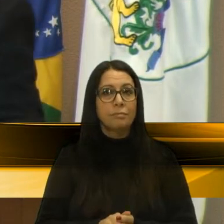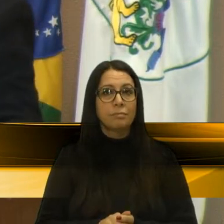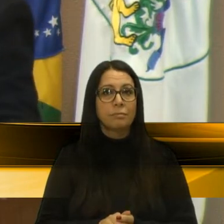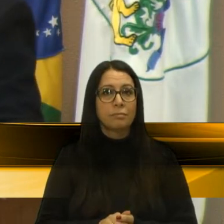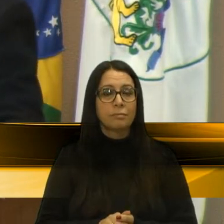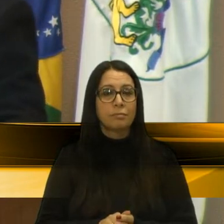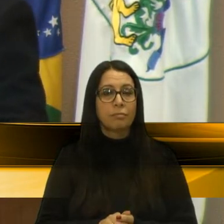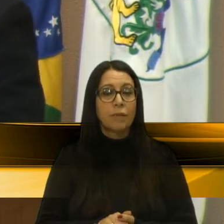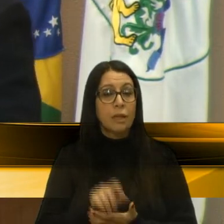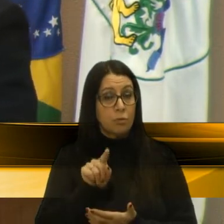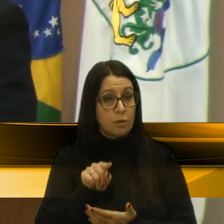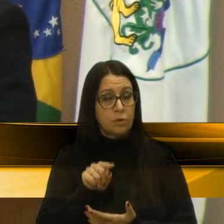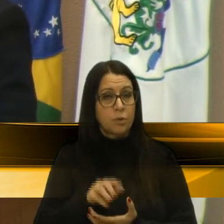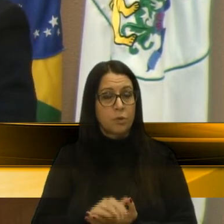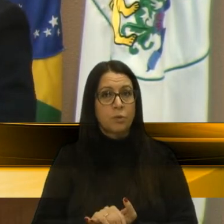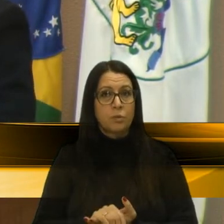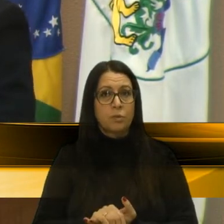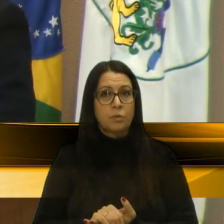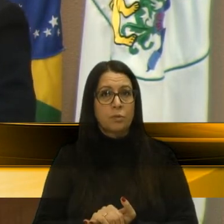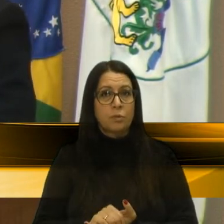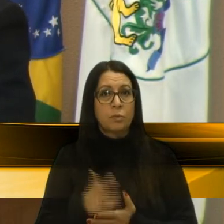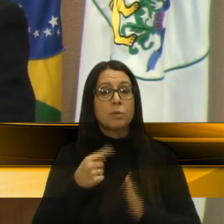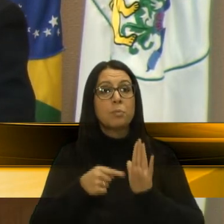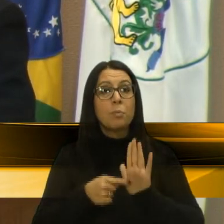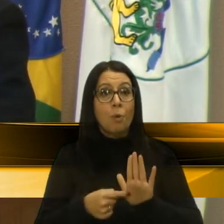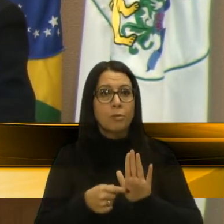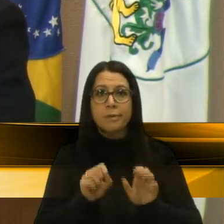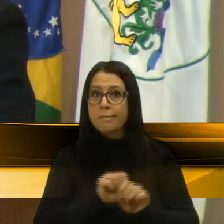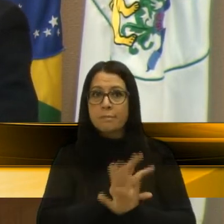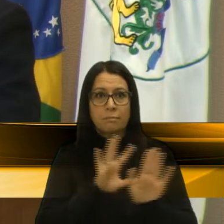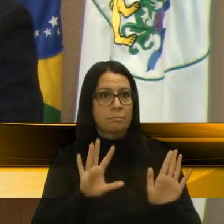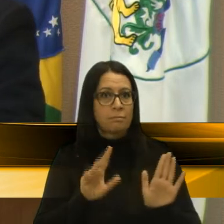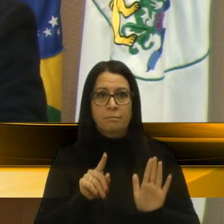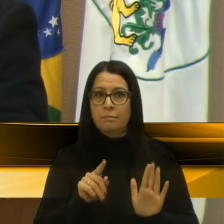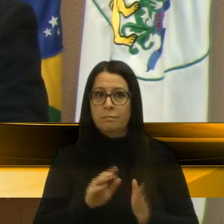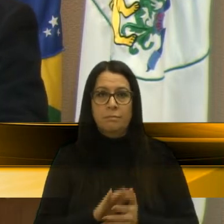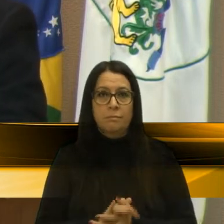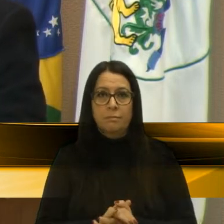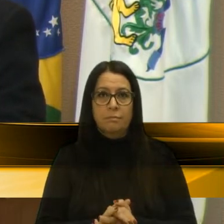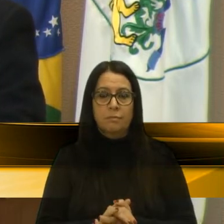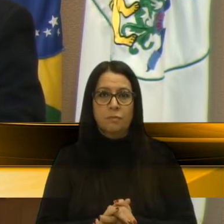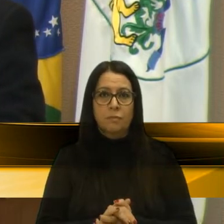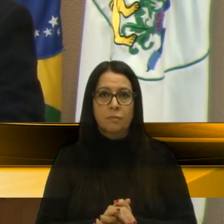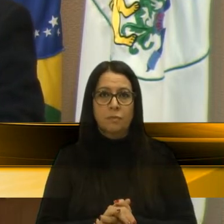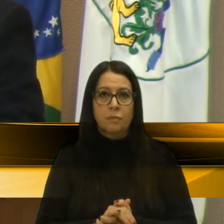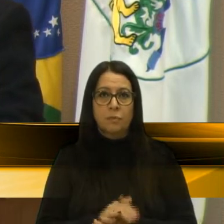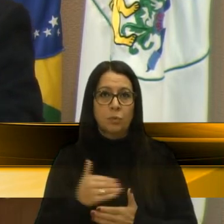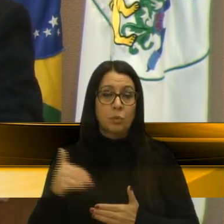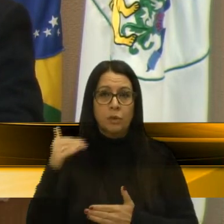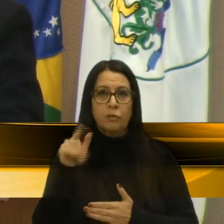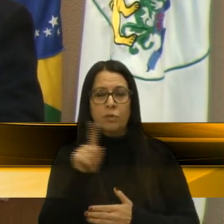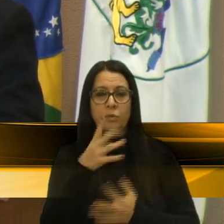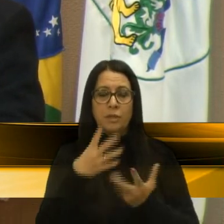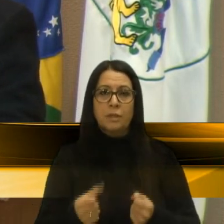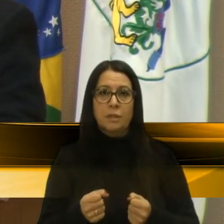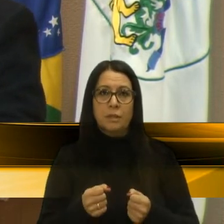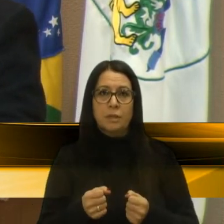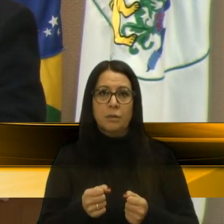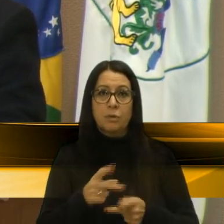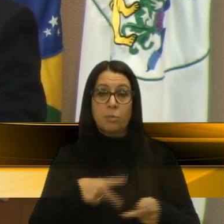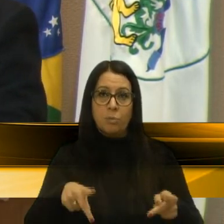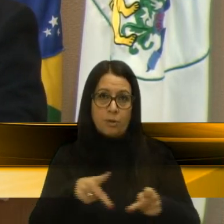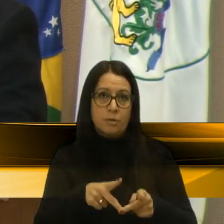estão fugindo. Não, vamos ficar com a fala do vereador Rafael. Estão somente abandonando o barco. Só